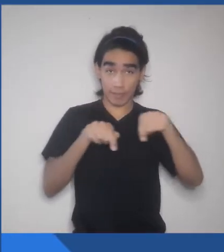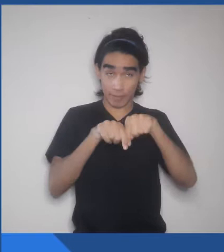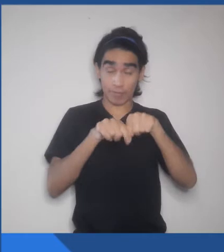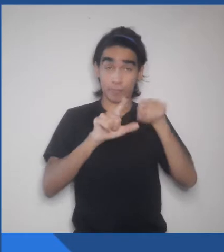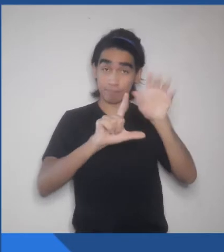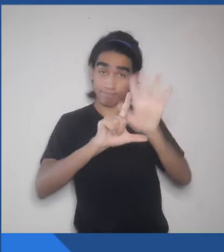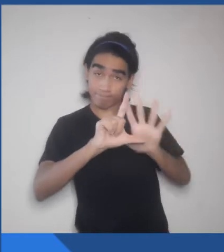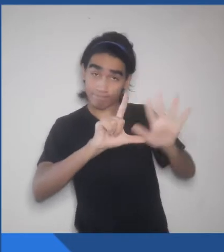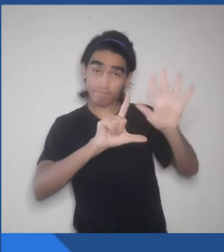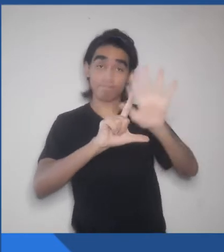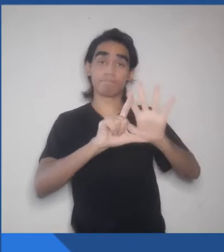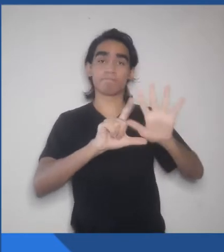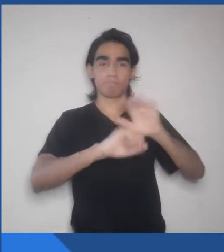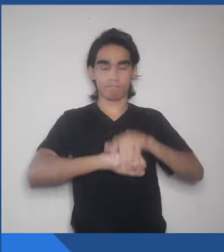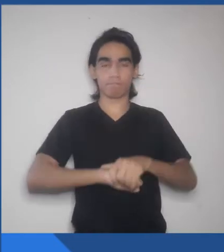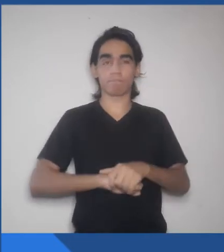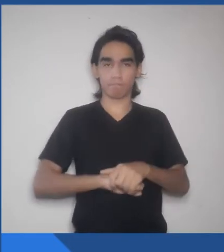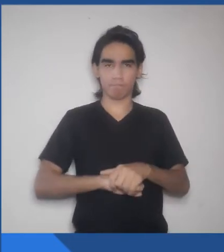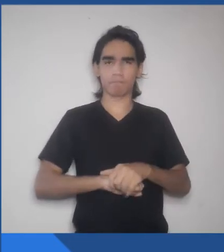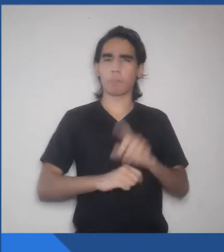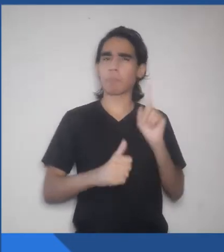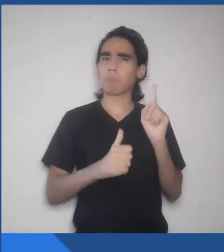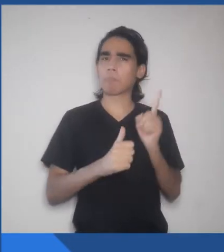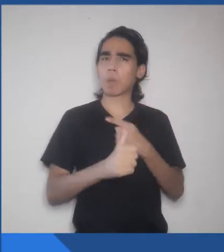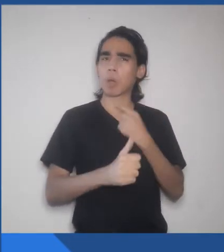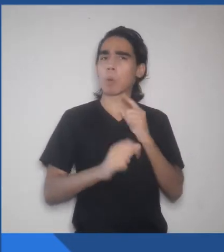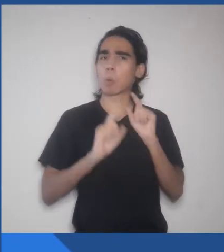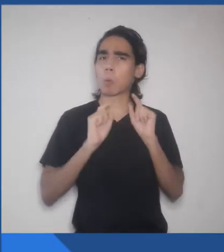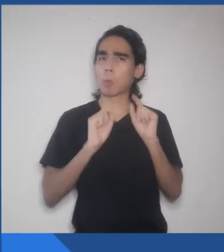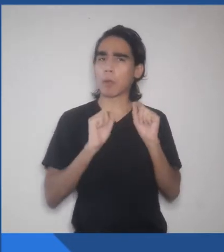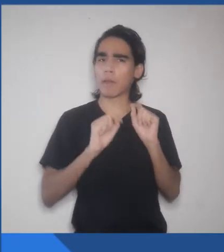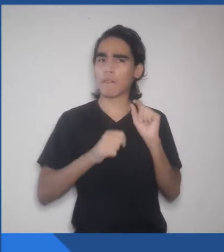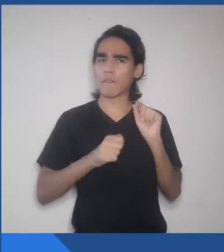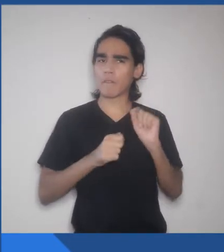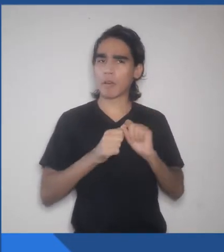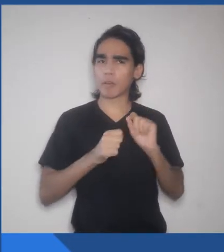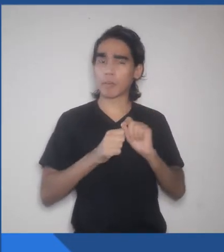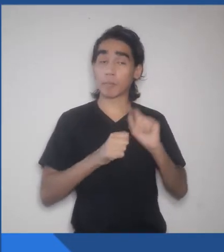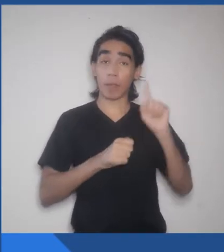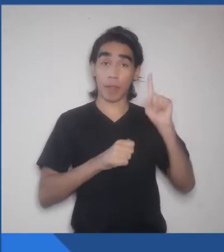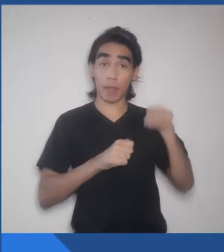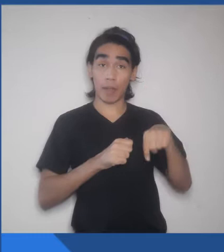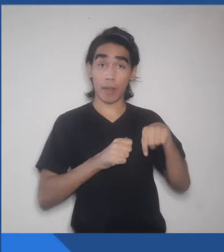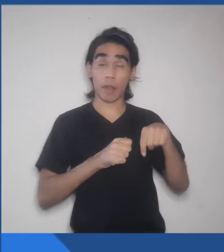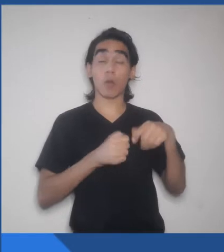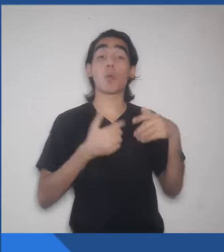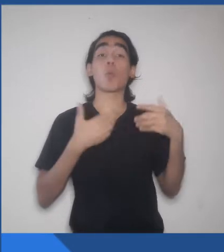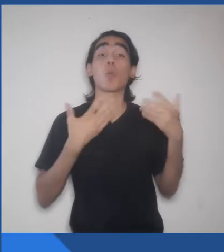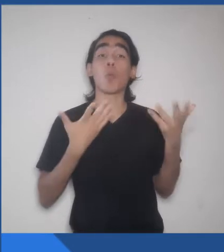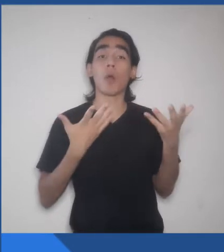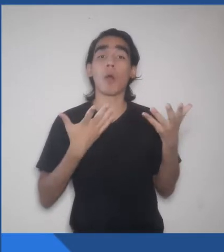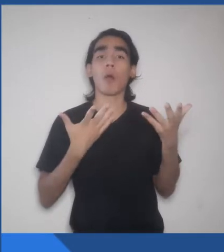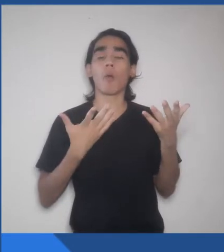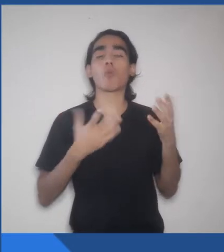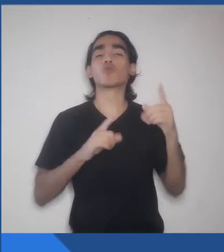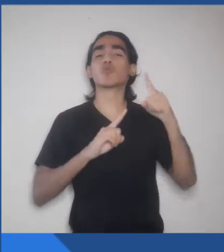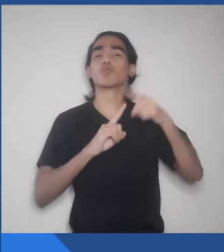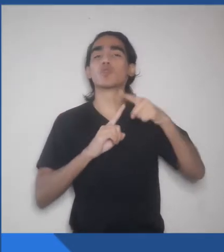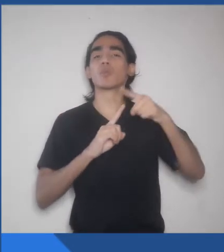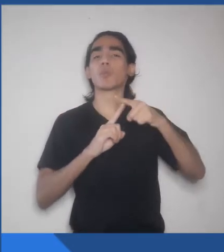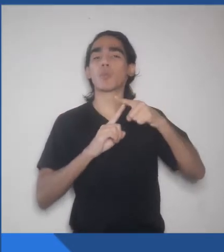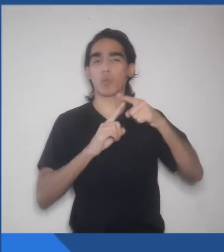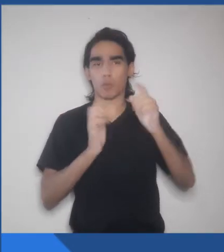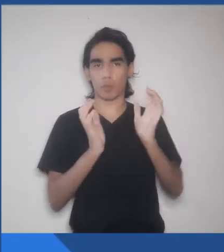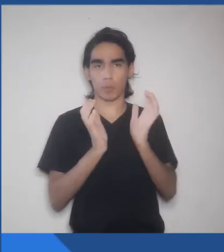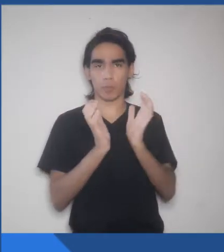aula virtual. A primeira coisa que a gente precisa fazer é configurar a modalidade de grupos.